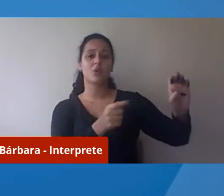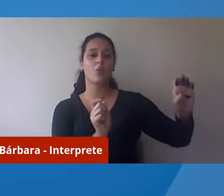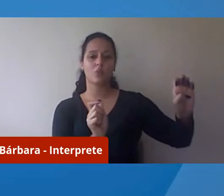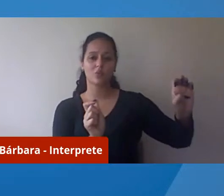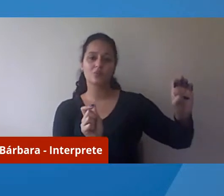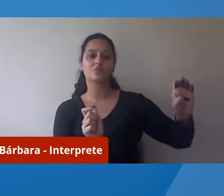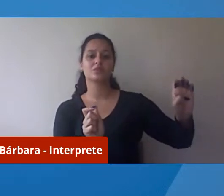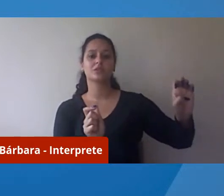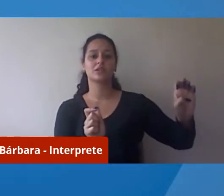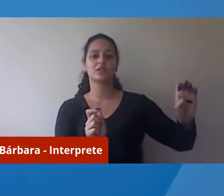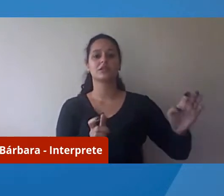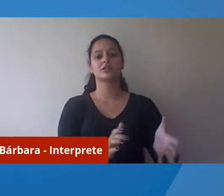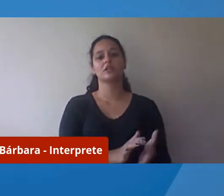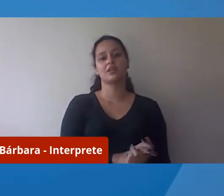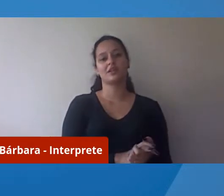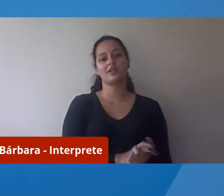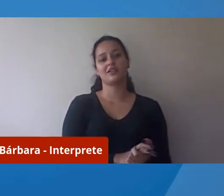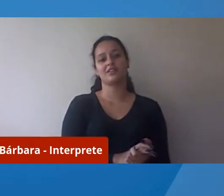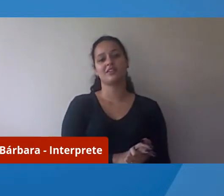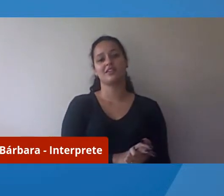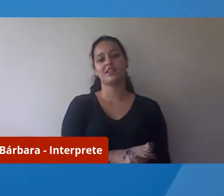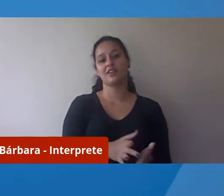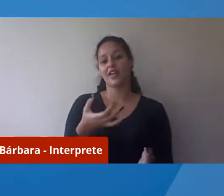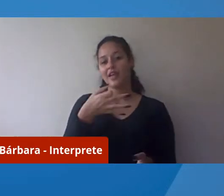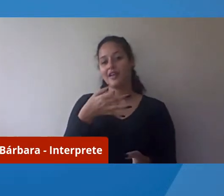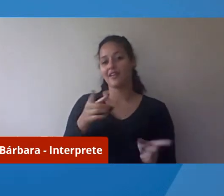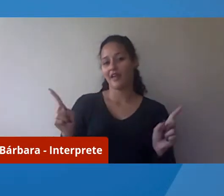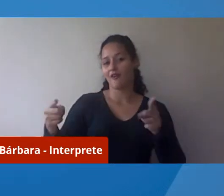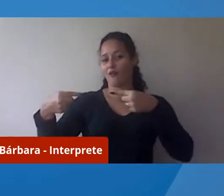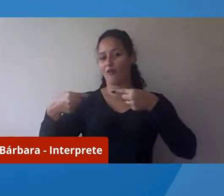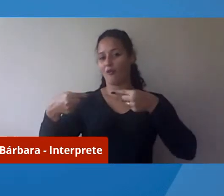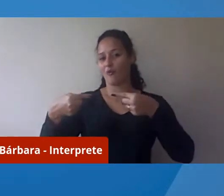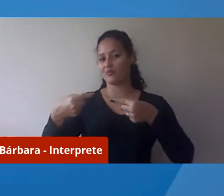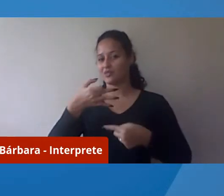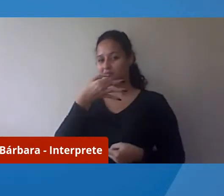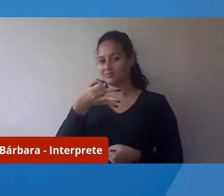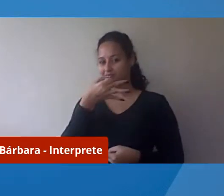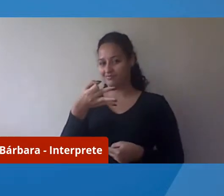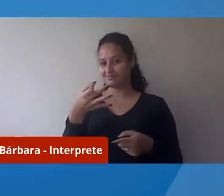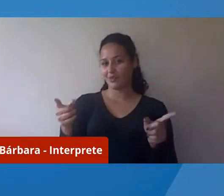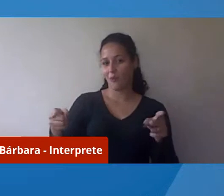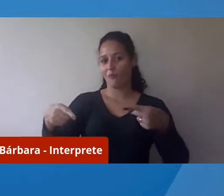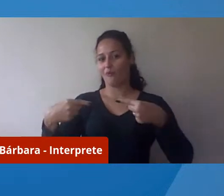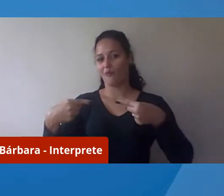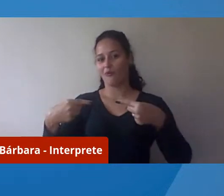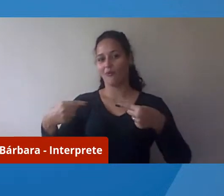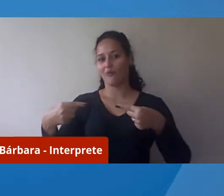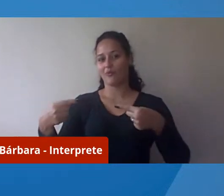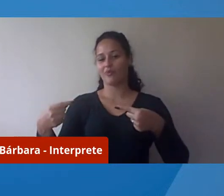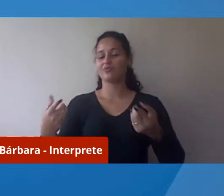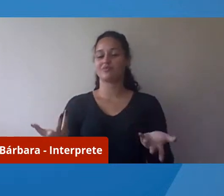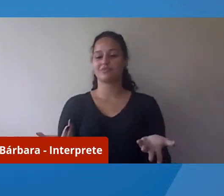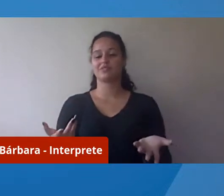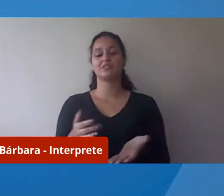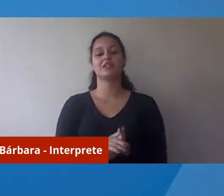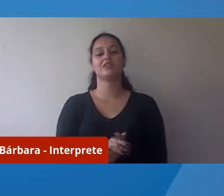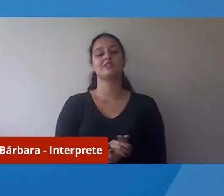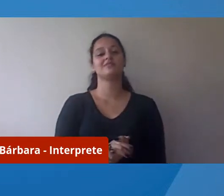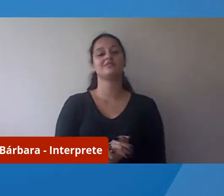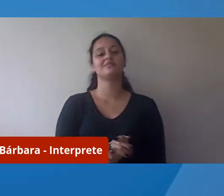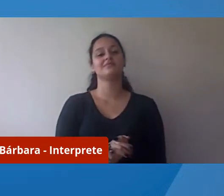mundo que critica o neoliberalismo é populismo de esquerda. Né? Qualquer que seja os partidos de esquerda, o Syriza na